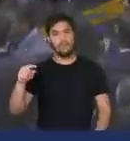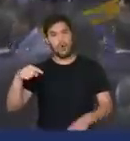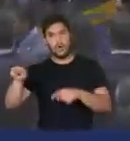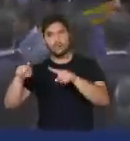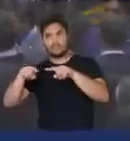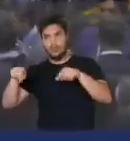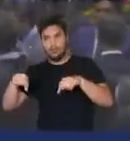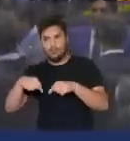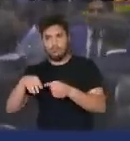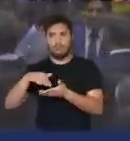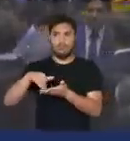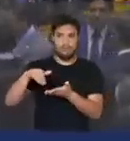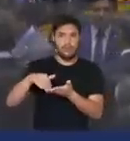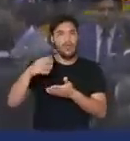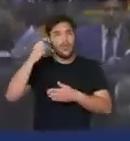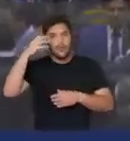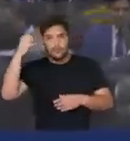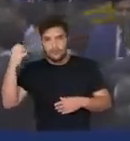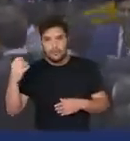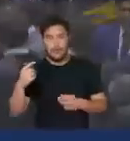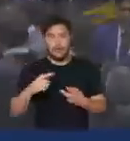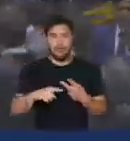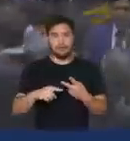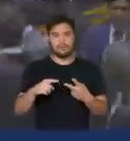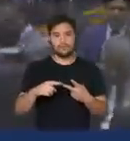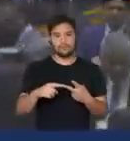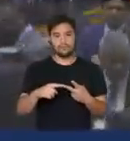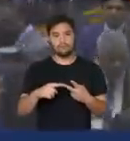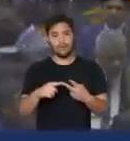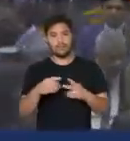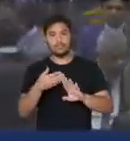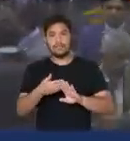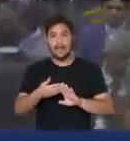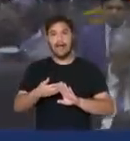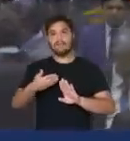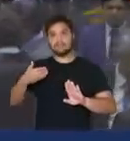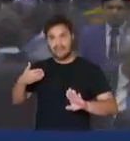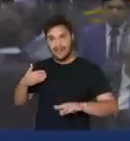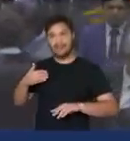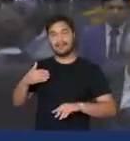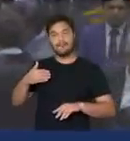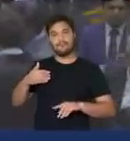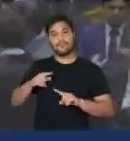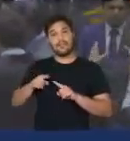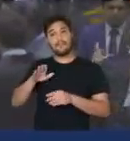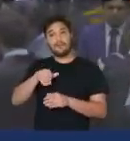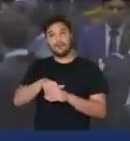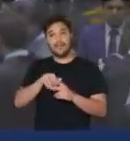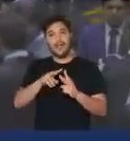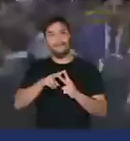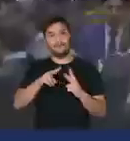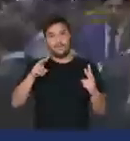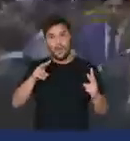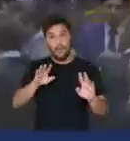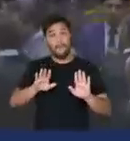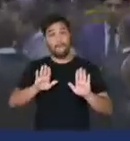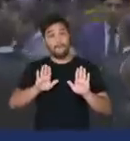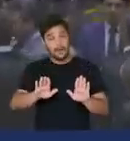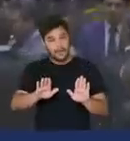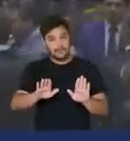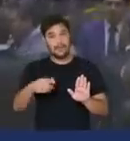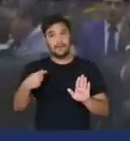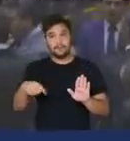ir até o gabinete, podem até viajar, podem se ausentar aqui da Câmara dos Deputados e votar de forma remota, desde